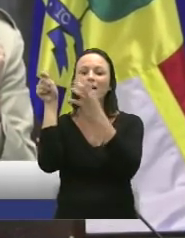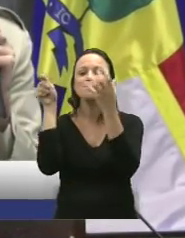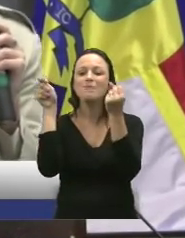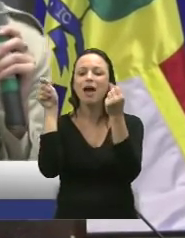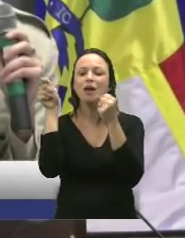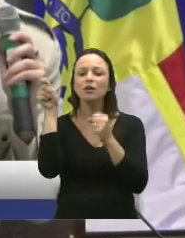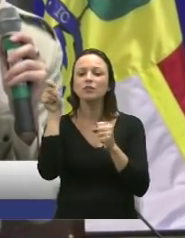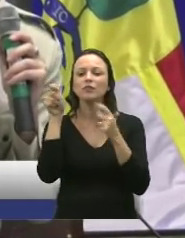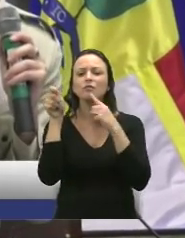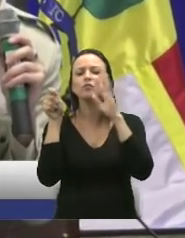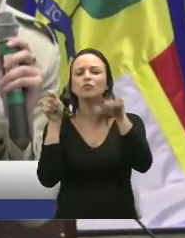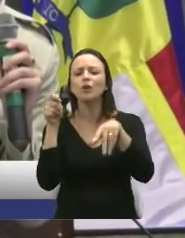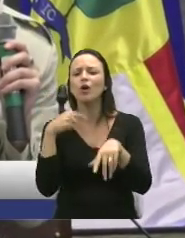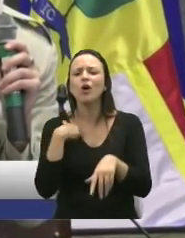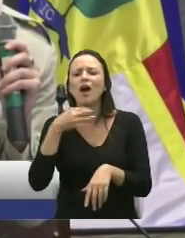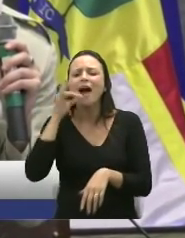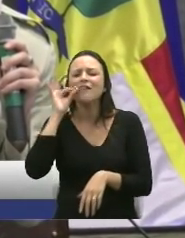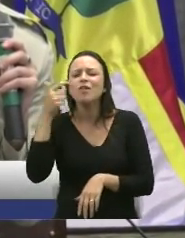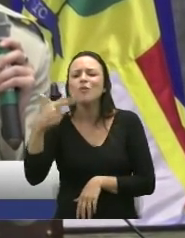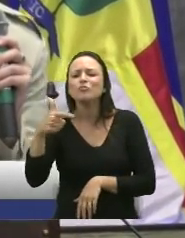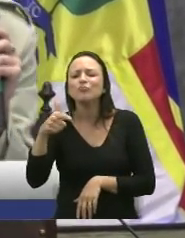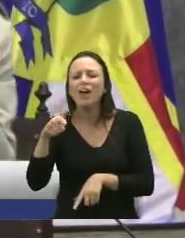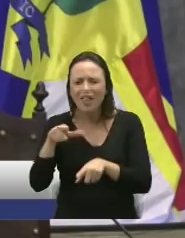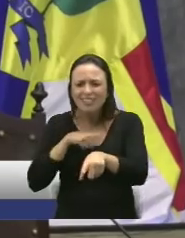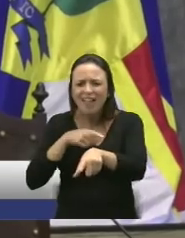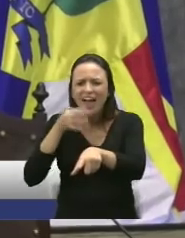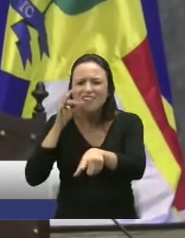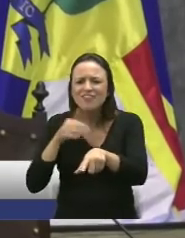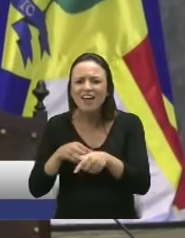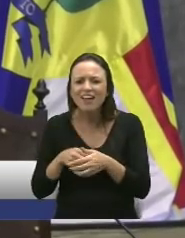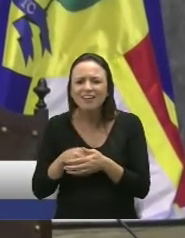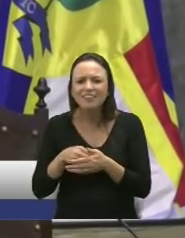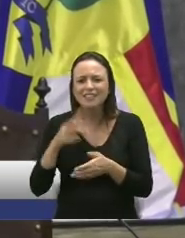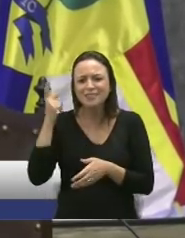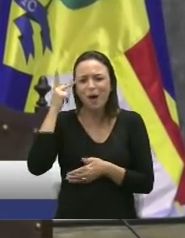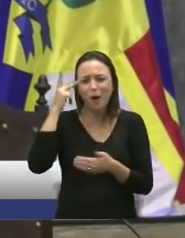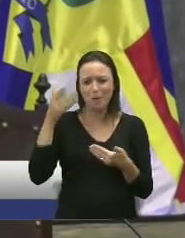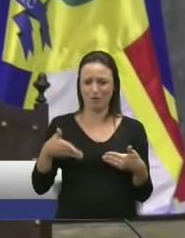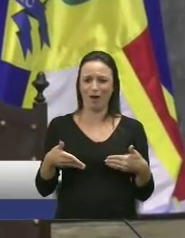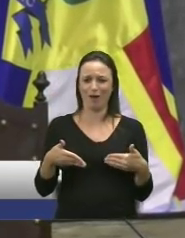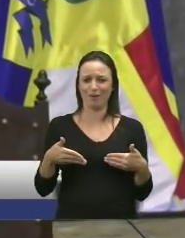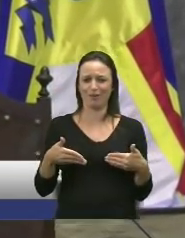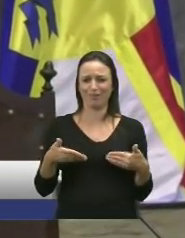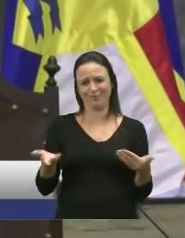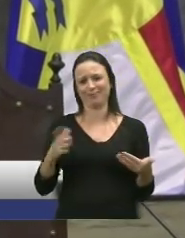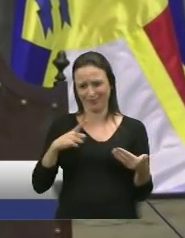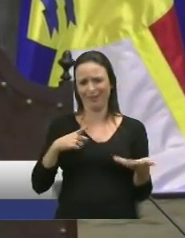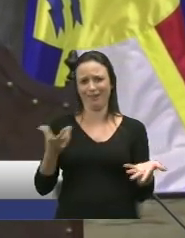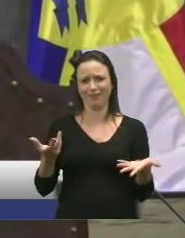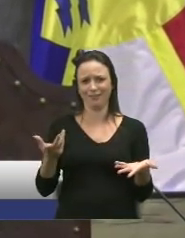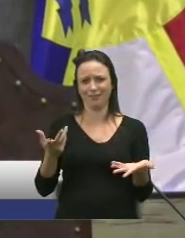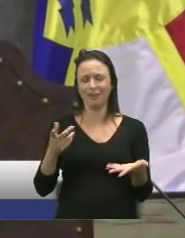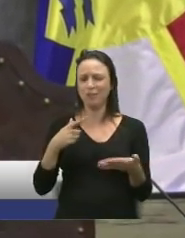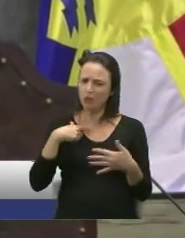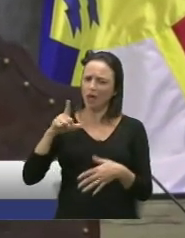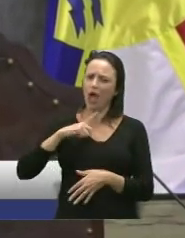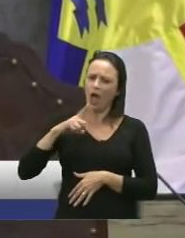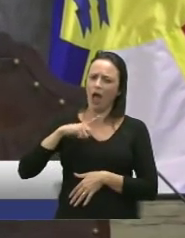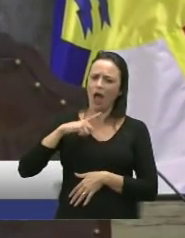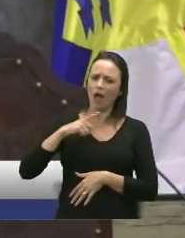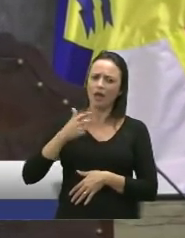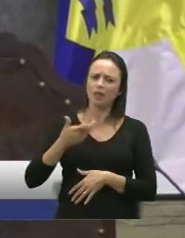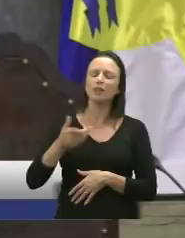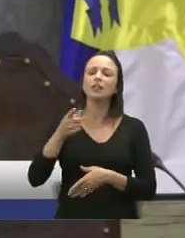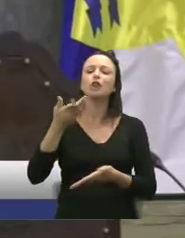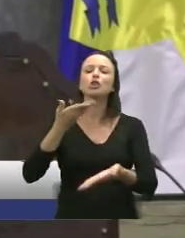nós estamos sem café, vocês têm? É claro, imagina, São Paulo. E o paulista diz: sim, temos. O que vocês dão em